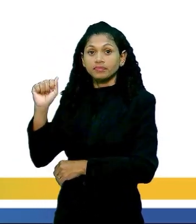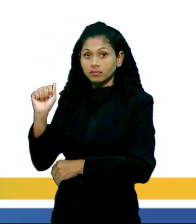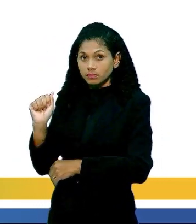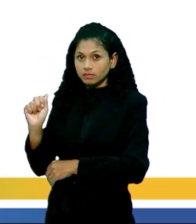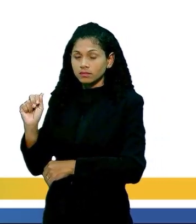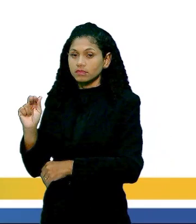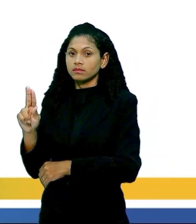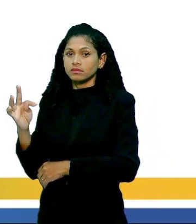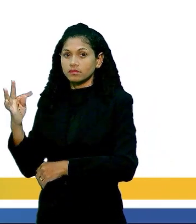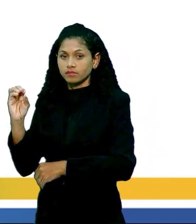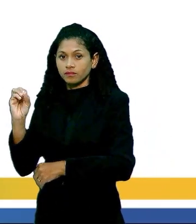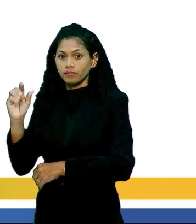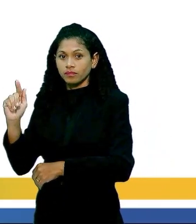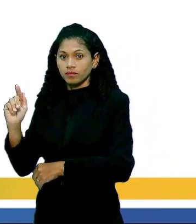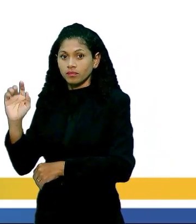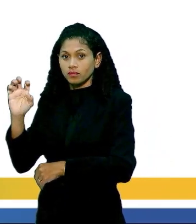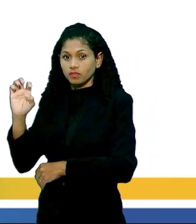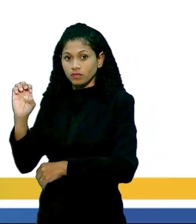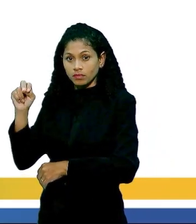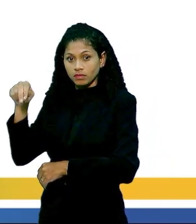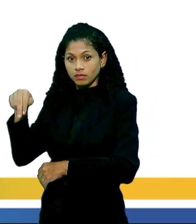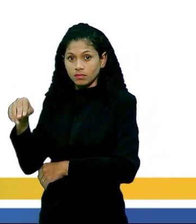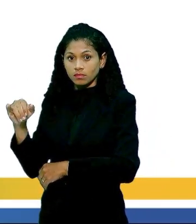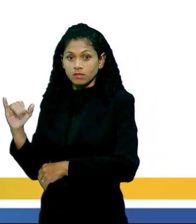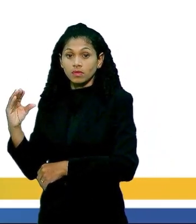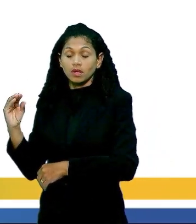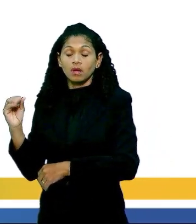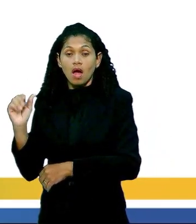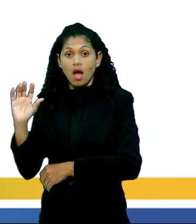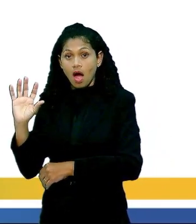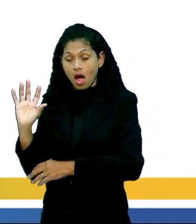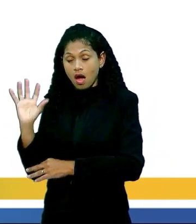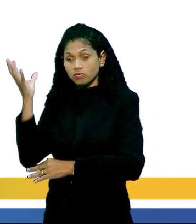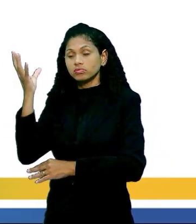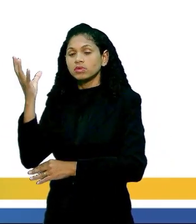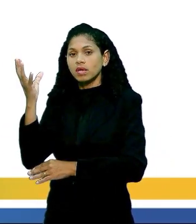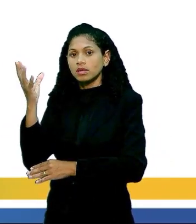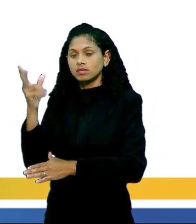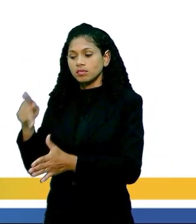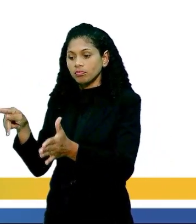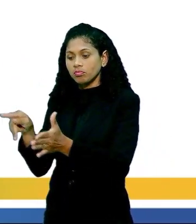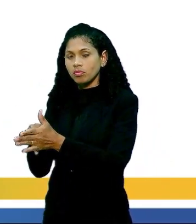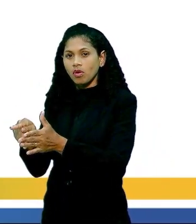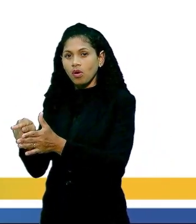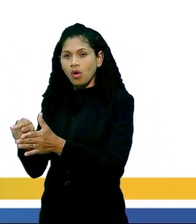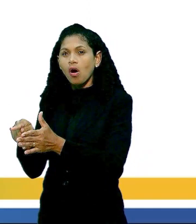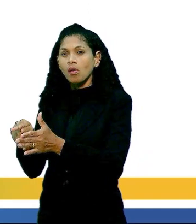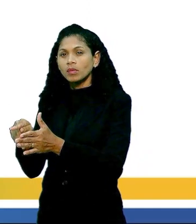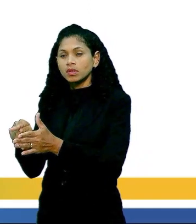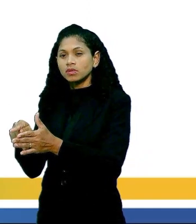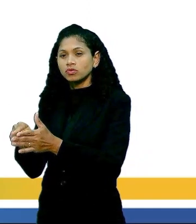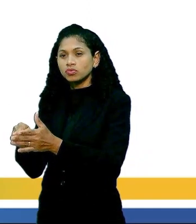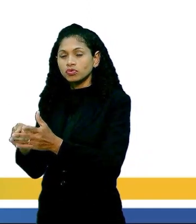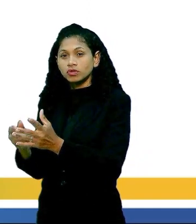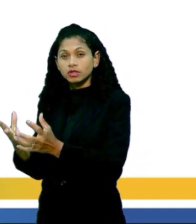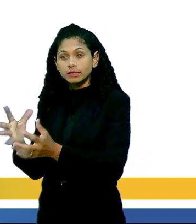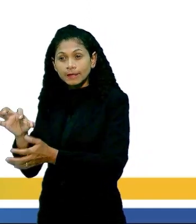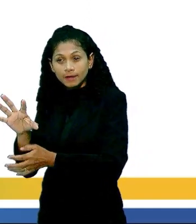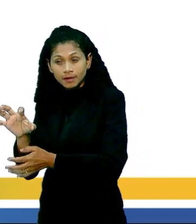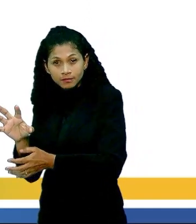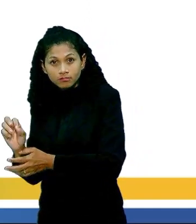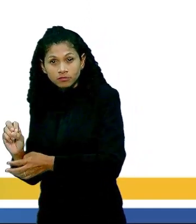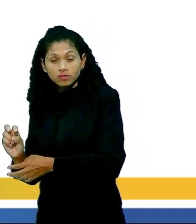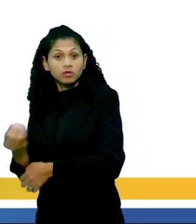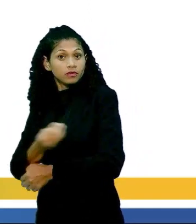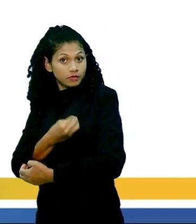pelos próprios seres vivos. E a sucessão halogênica, elas ocorrem por